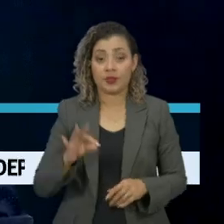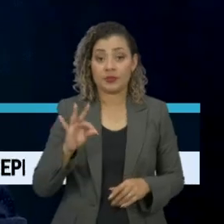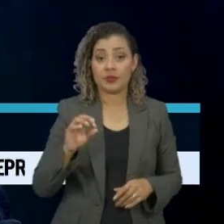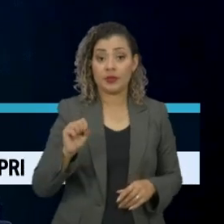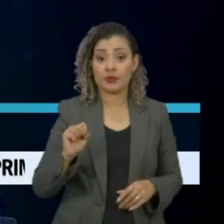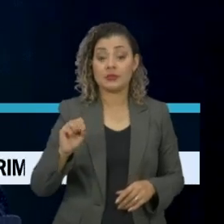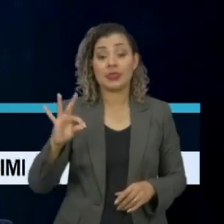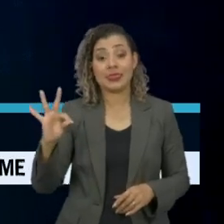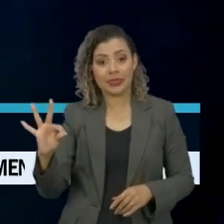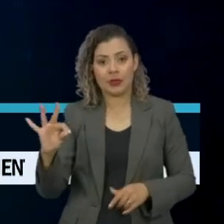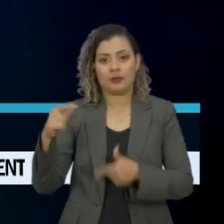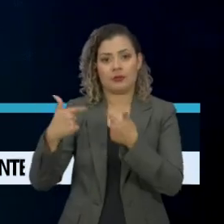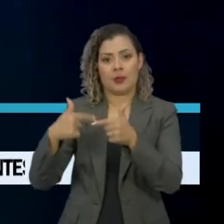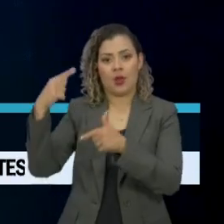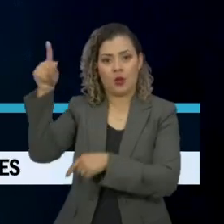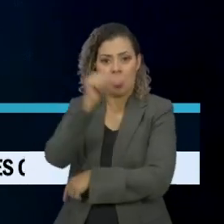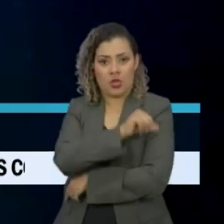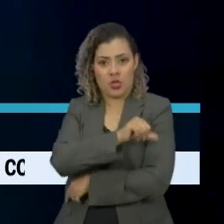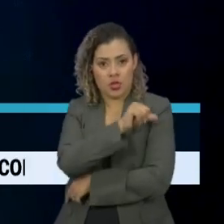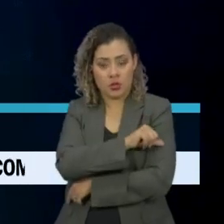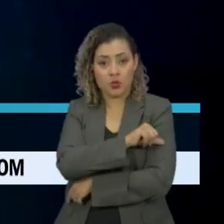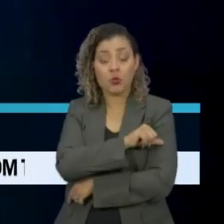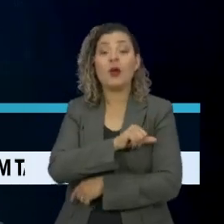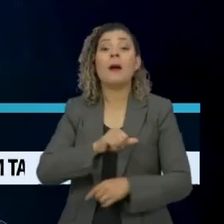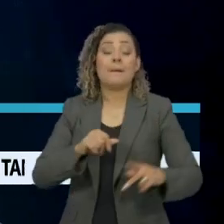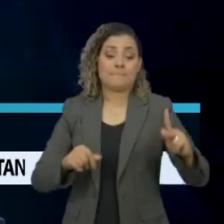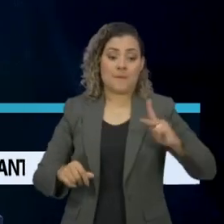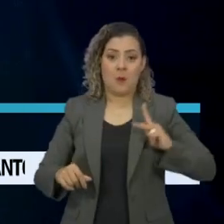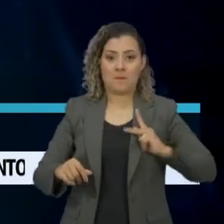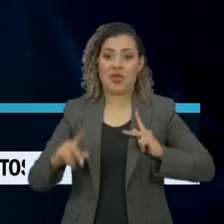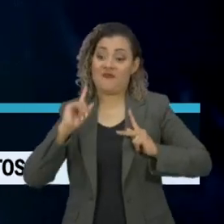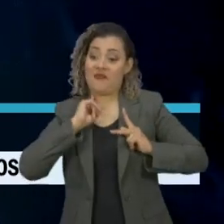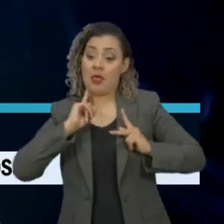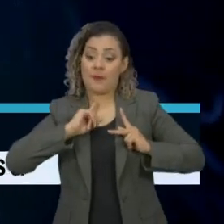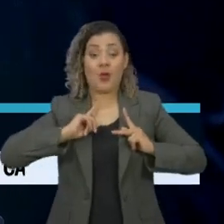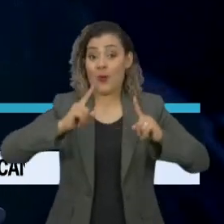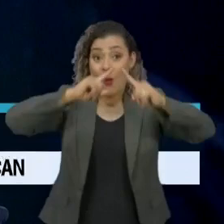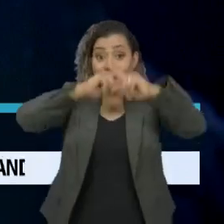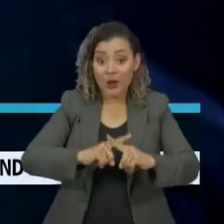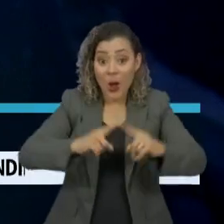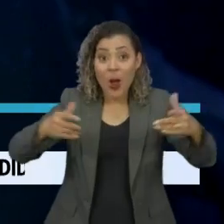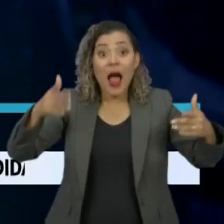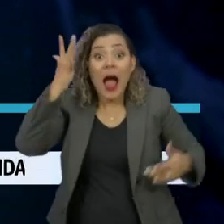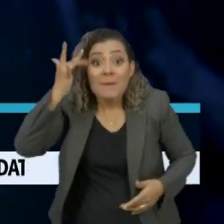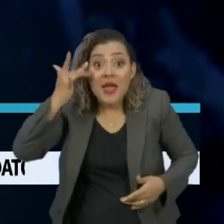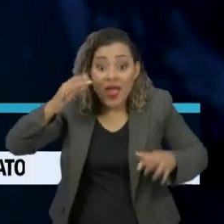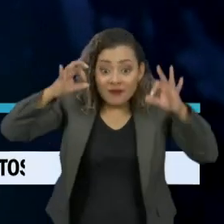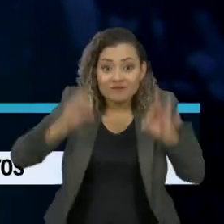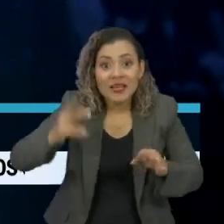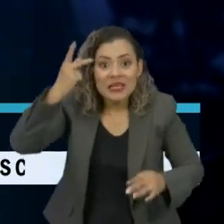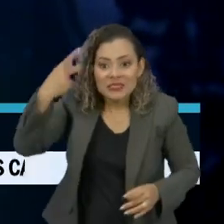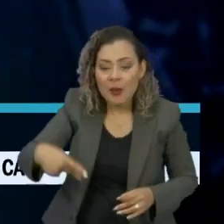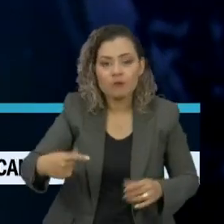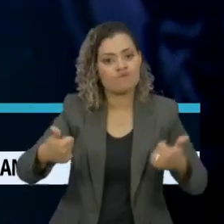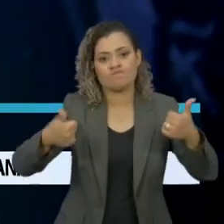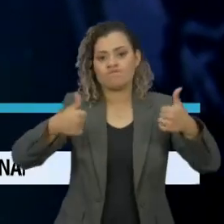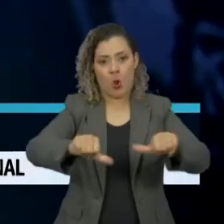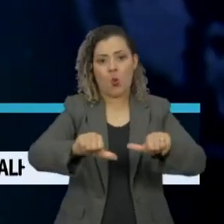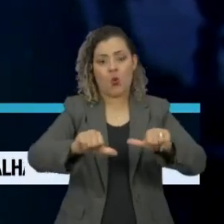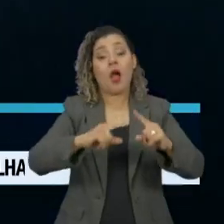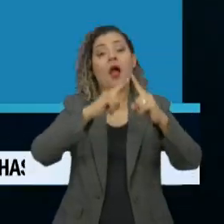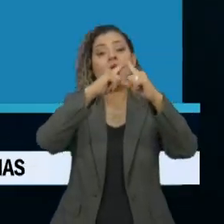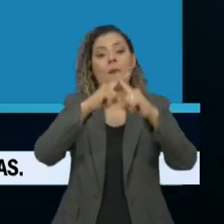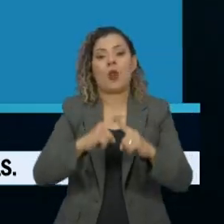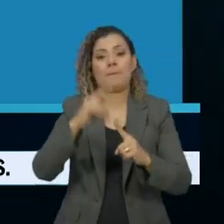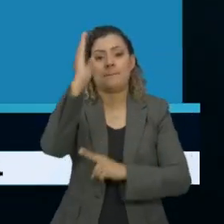do Trabalho do Rio de Janeiro suspendeu o jogo entre Palmeiras e Flamengo. A partida seria realizada amanhã em São Paulo pelo Campeonato